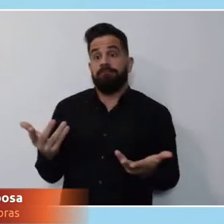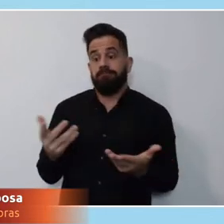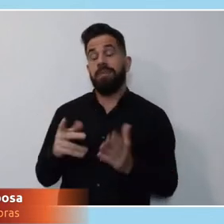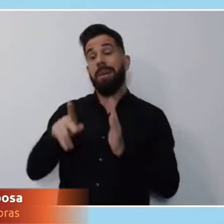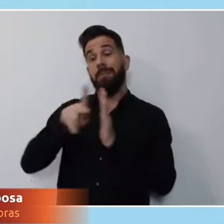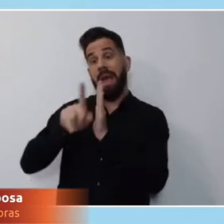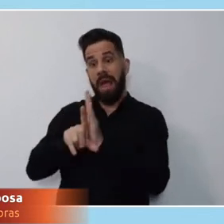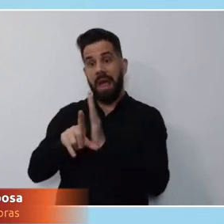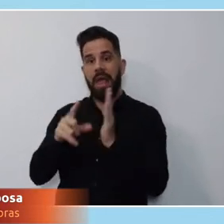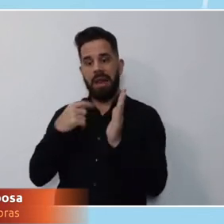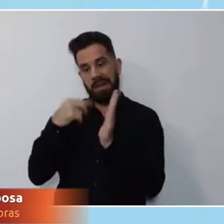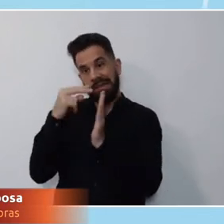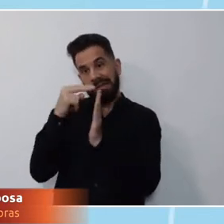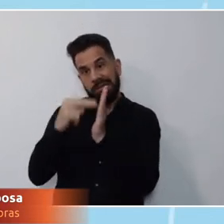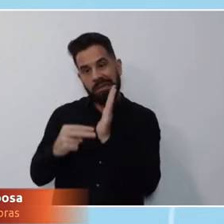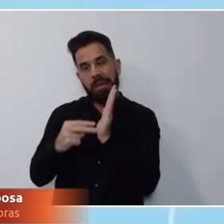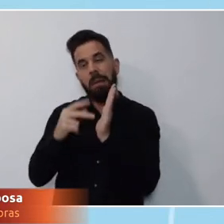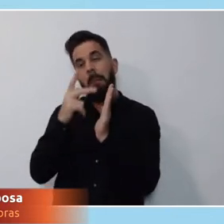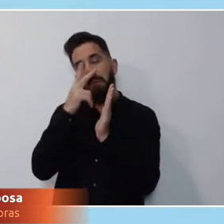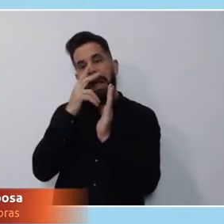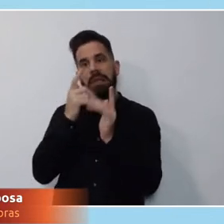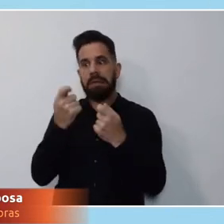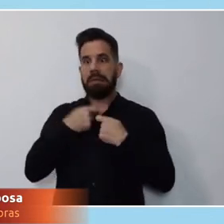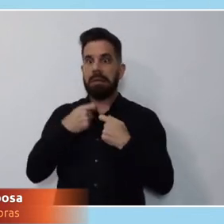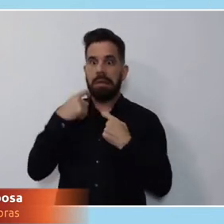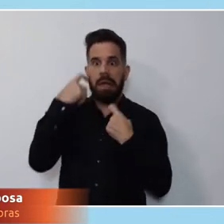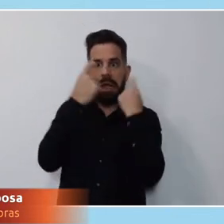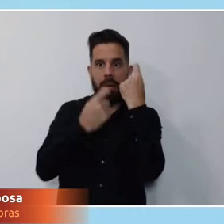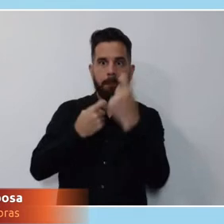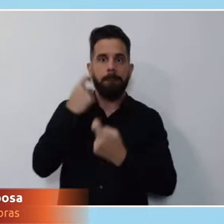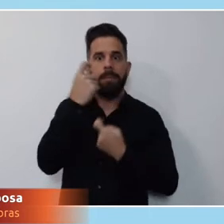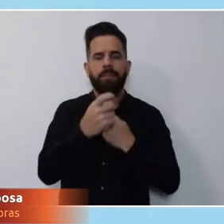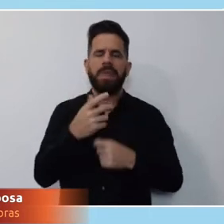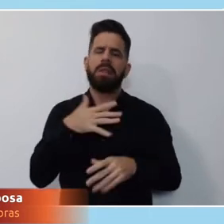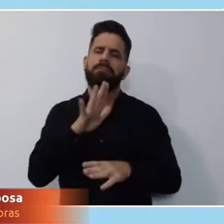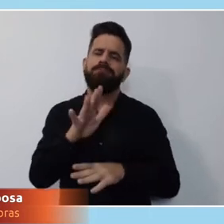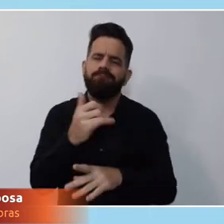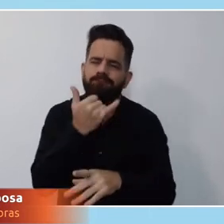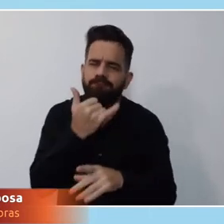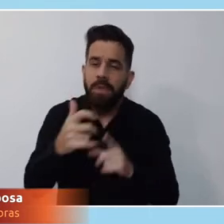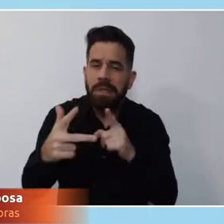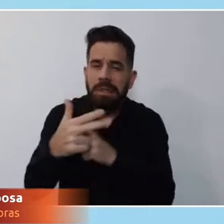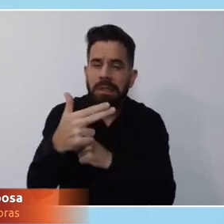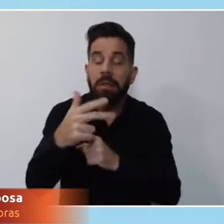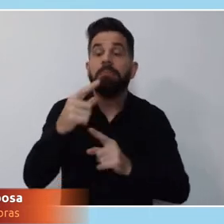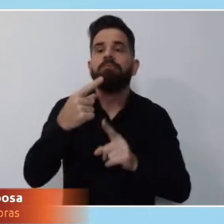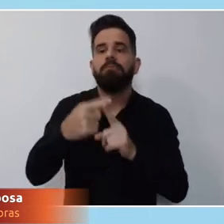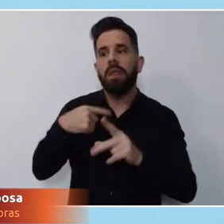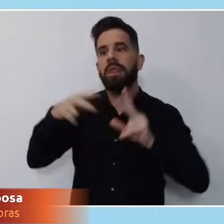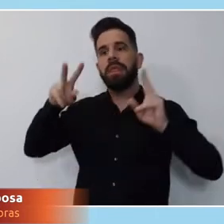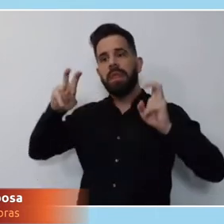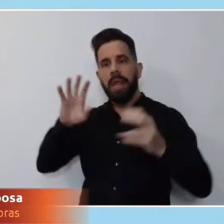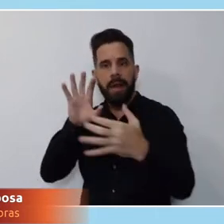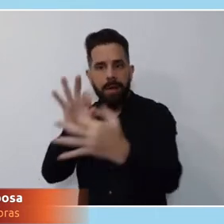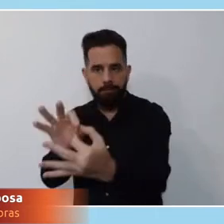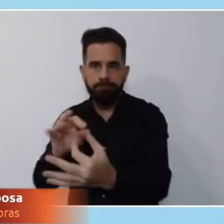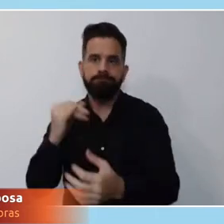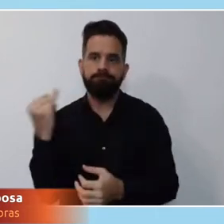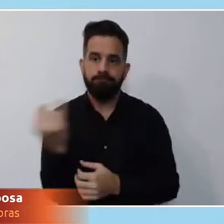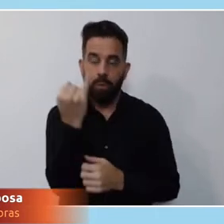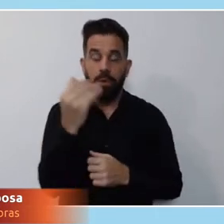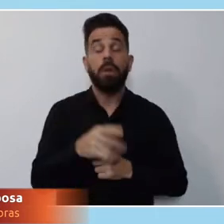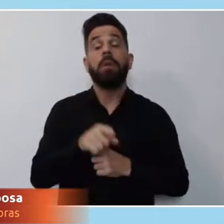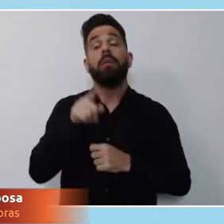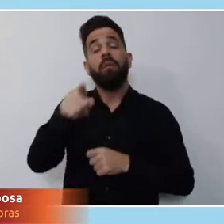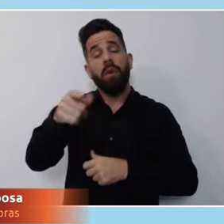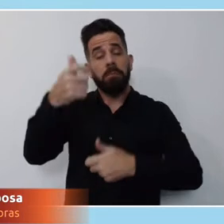Professora, vou interromper a senhora só para a gente tocar em alguns pontos dessa primeira fala da senhora. Um dos pontos que ganhou